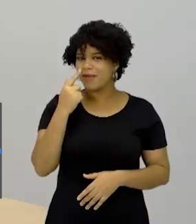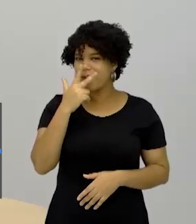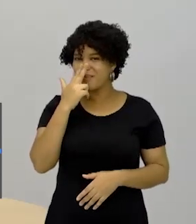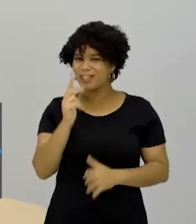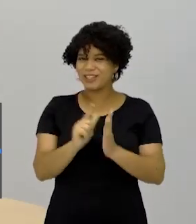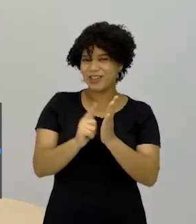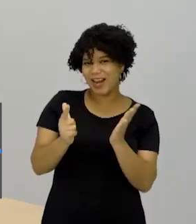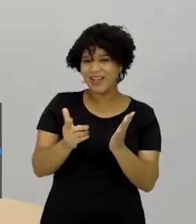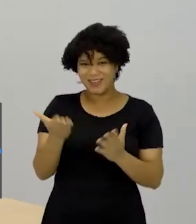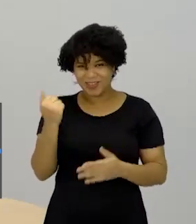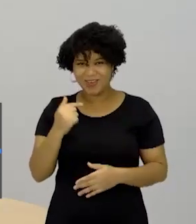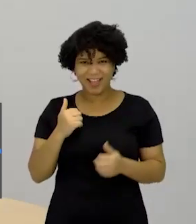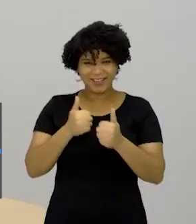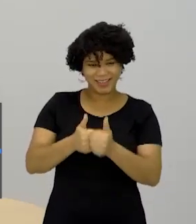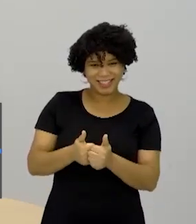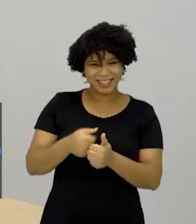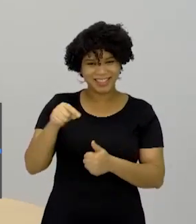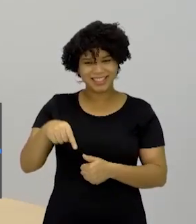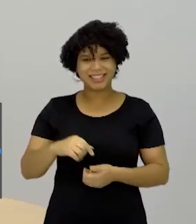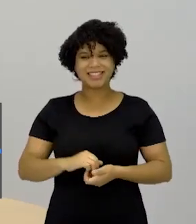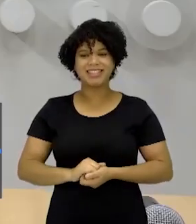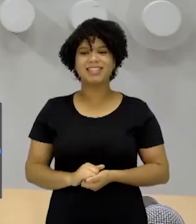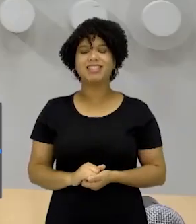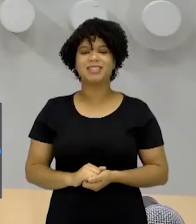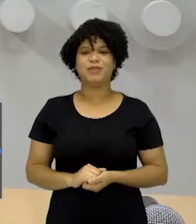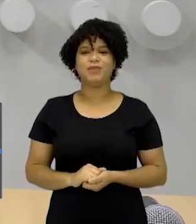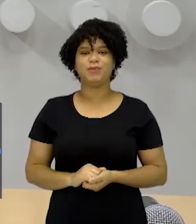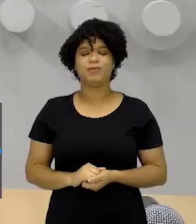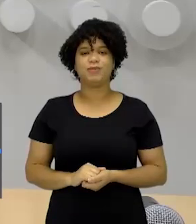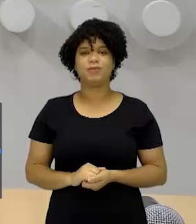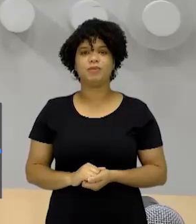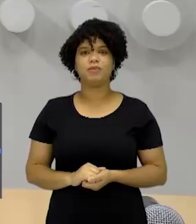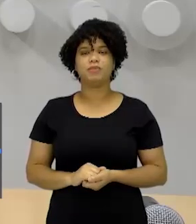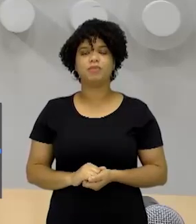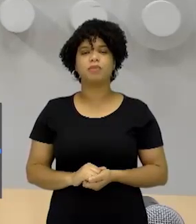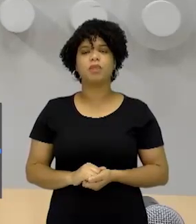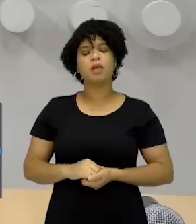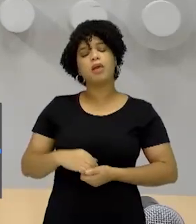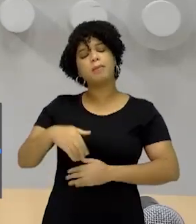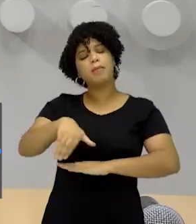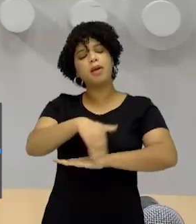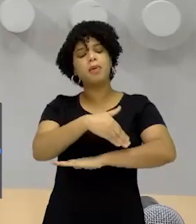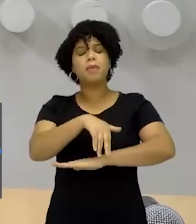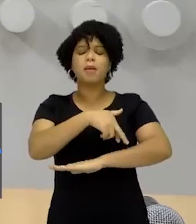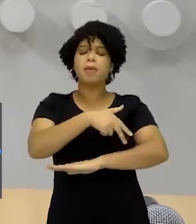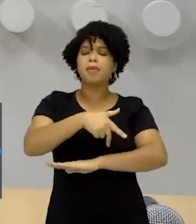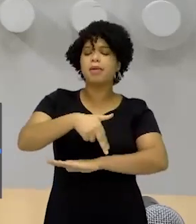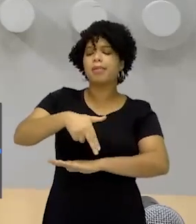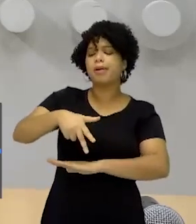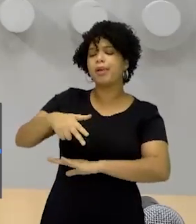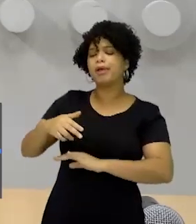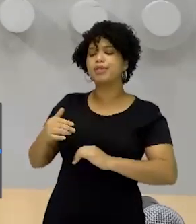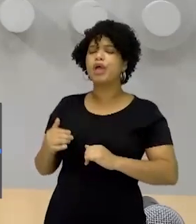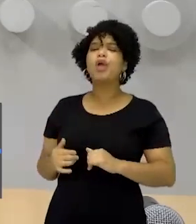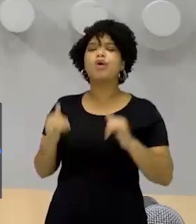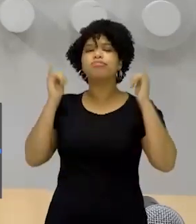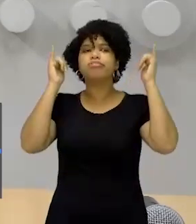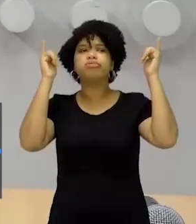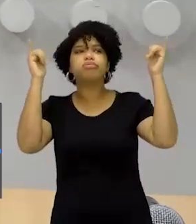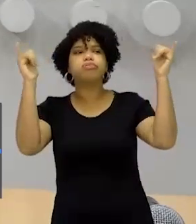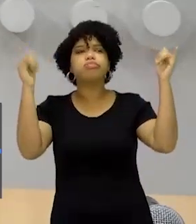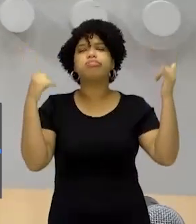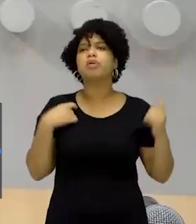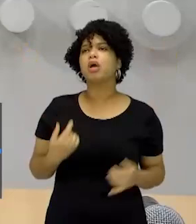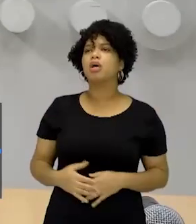bem legal. Vamos Acompanha a lá, gente, então, vai ficar gente. bacana. Andar pelas ruas, pegar ônibus, fazer compras, ir ao cinema,